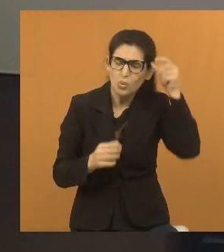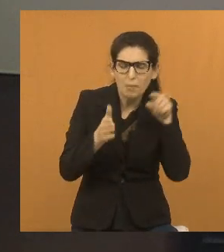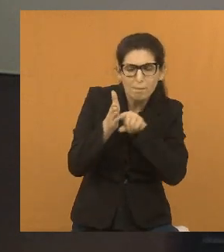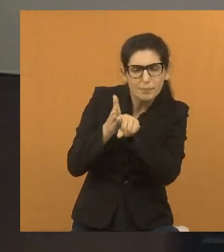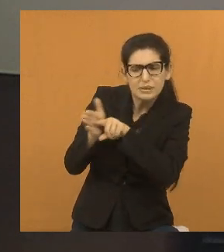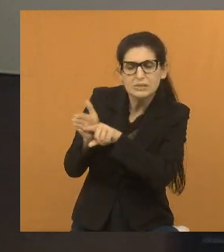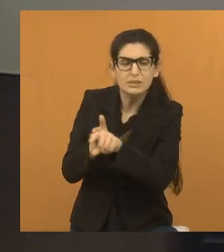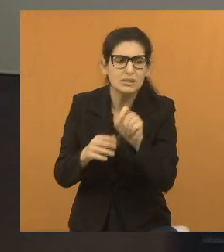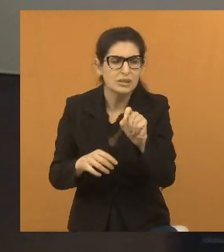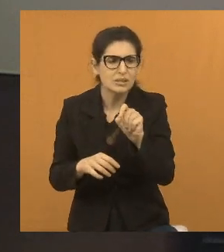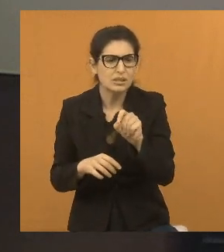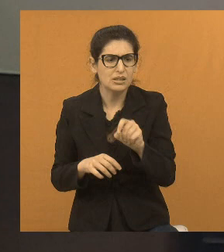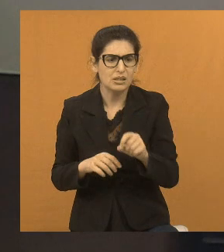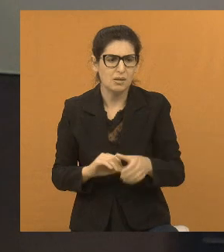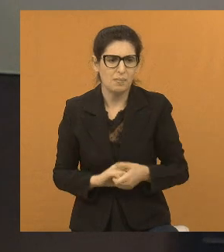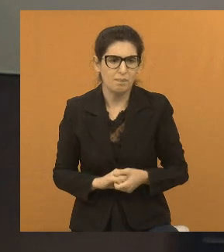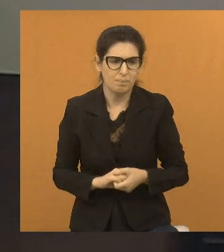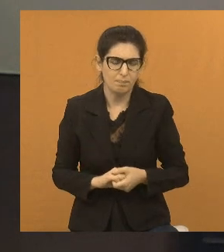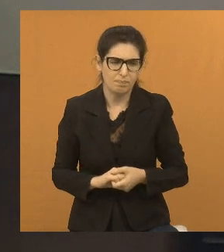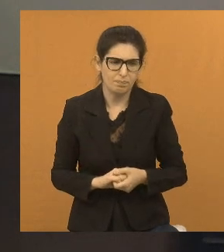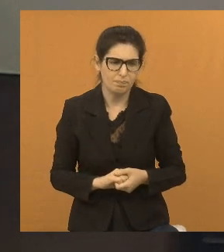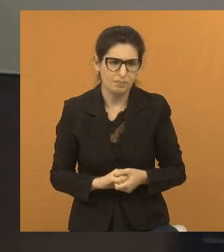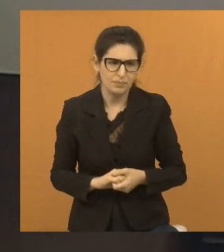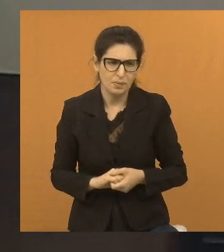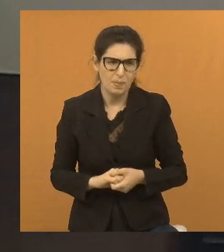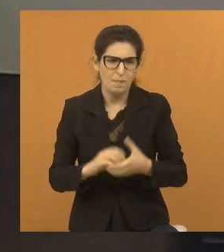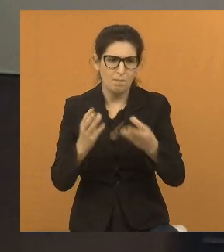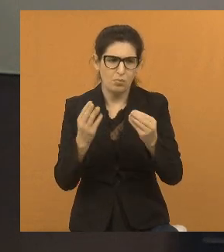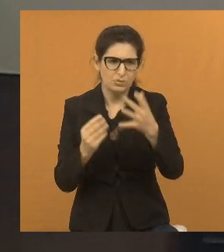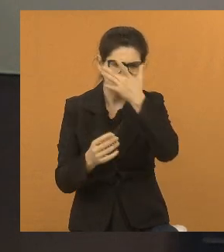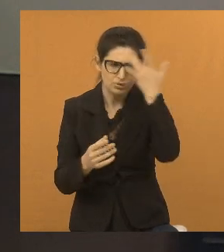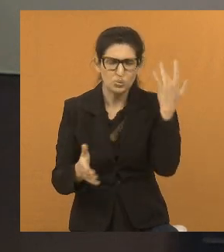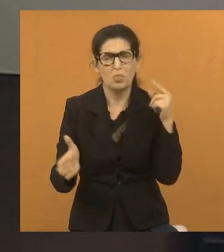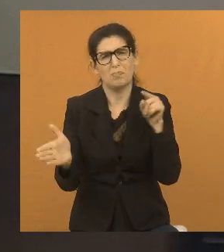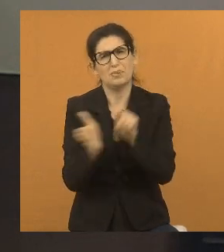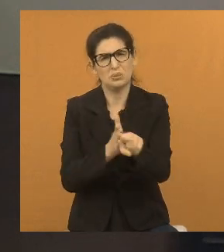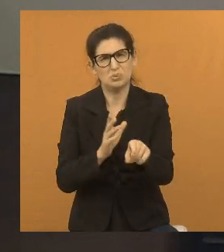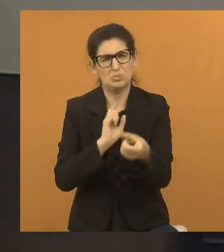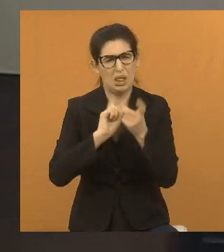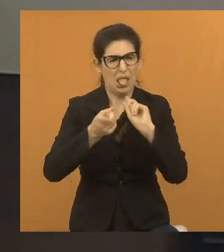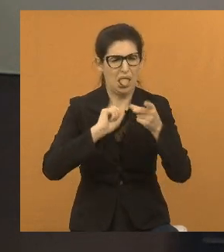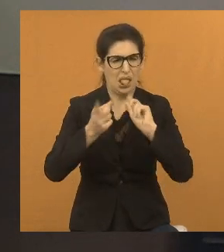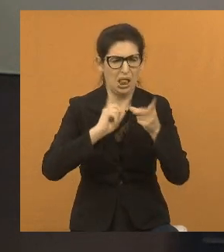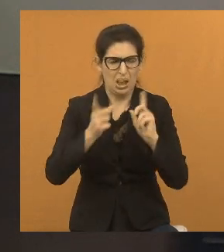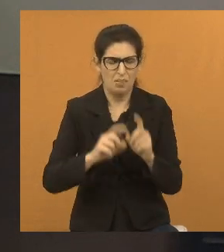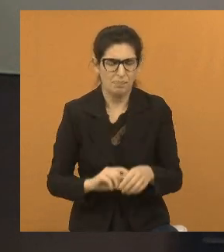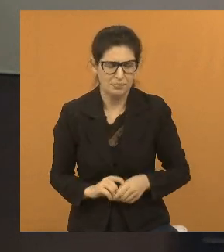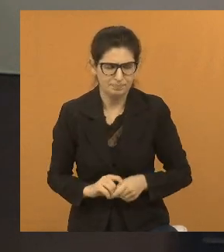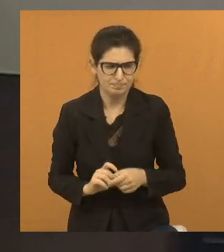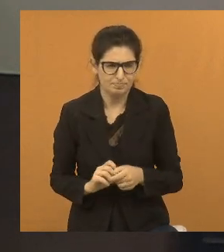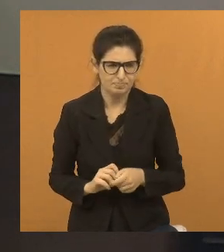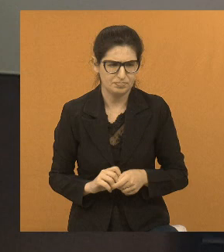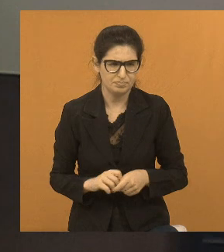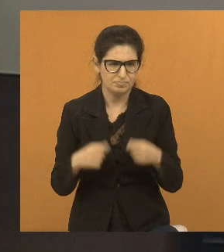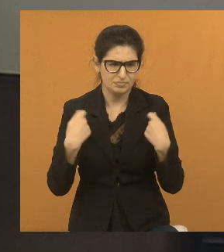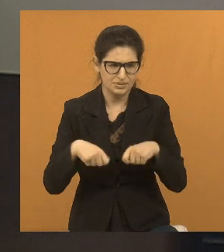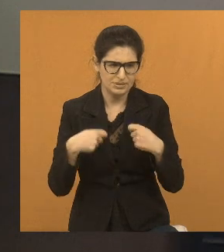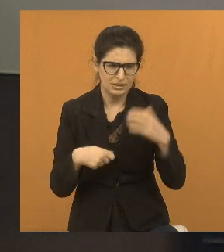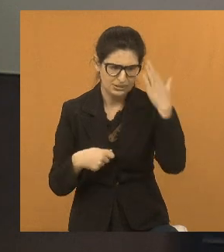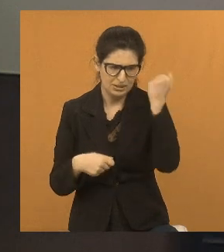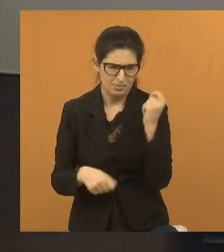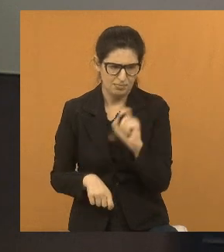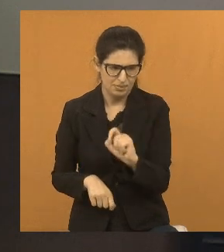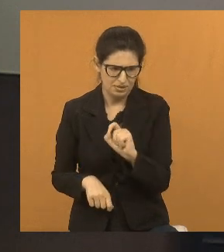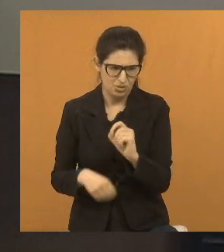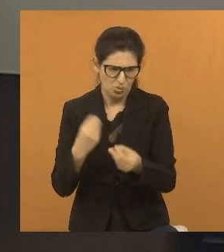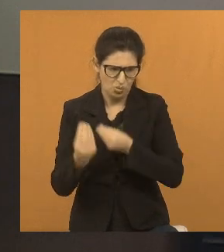que inúmeros são os questionamentos nesse sentido. Então eu gostaria de saber da mesa